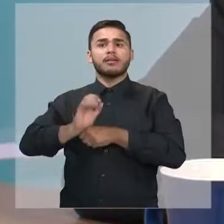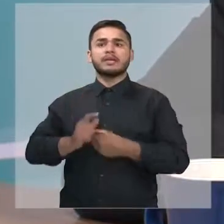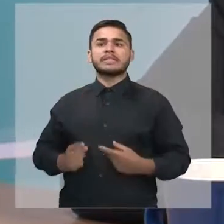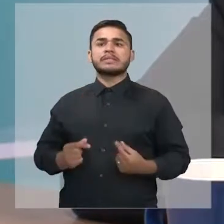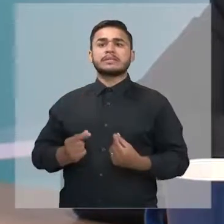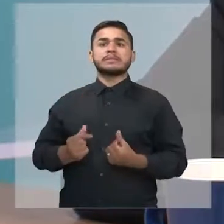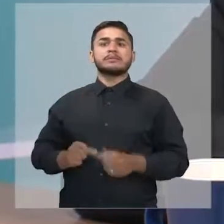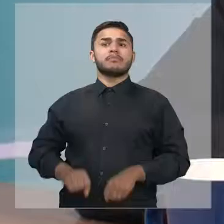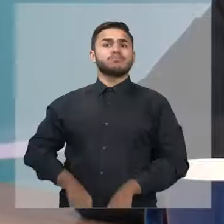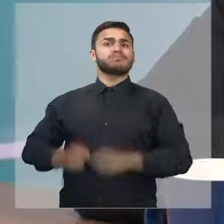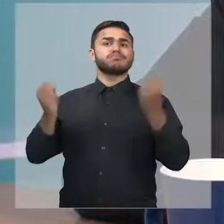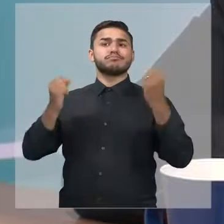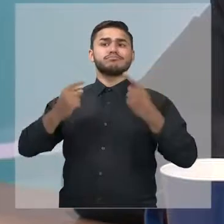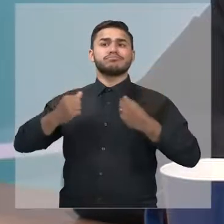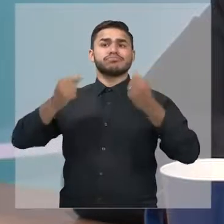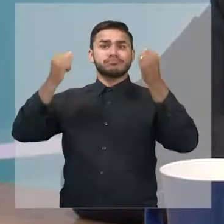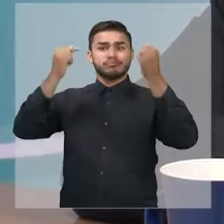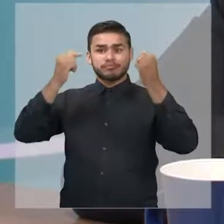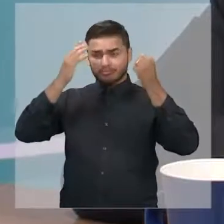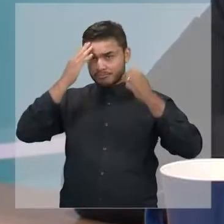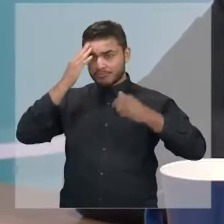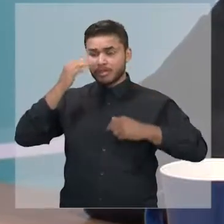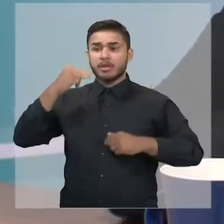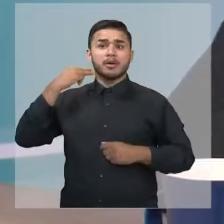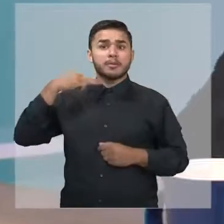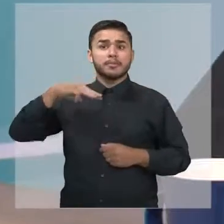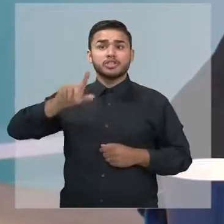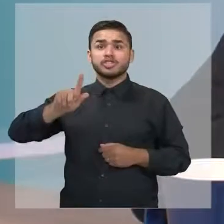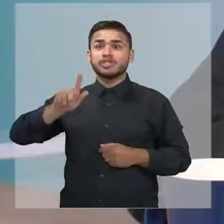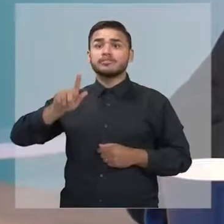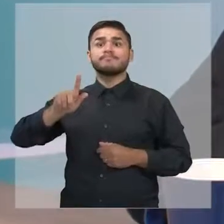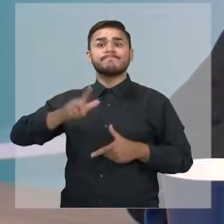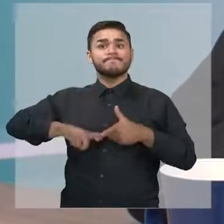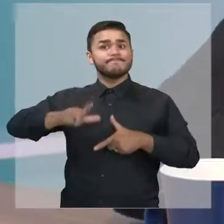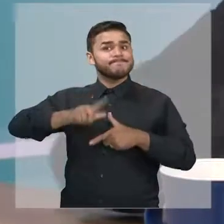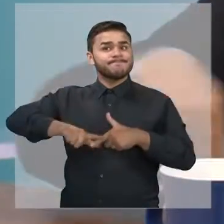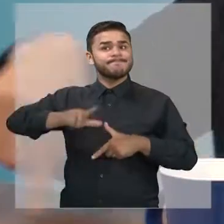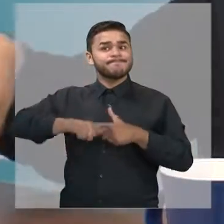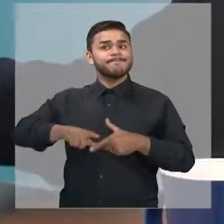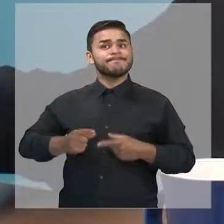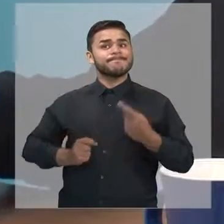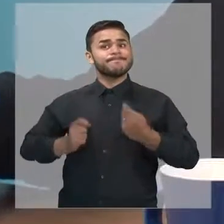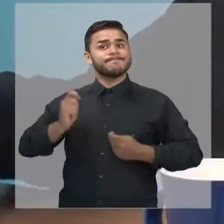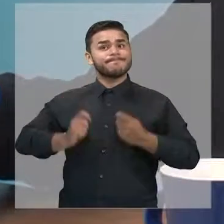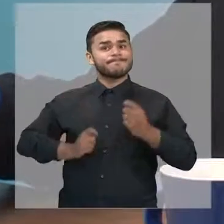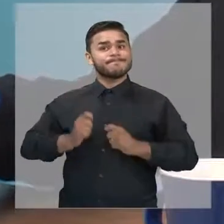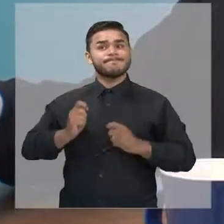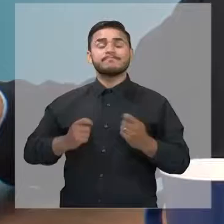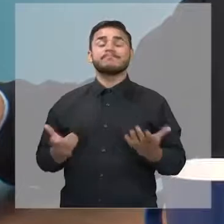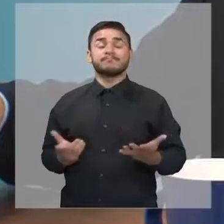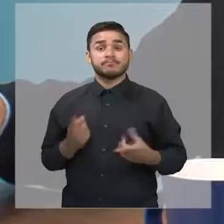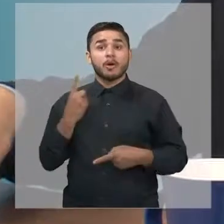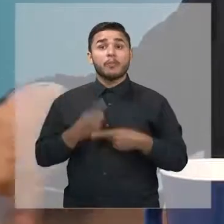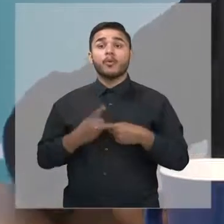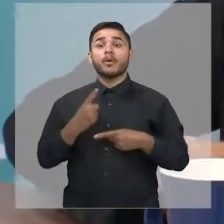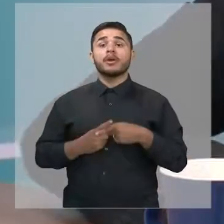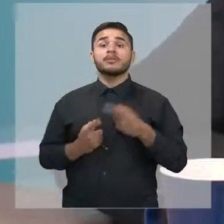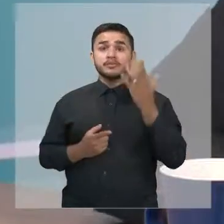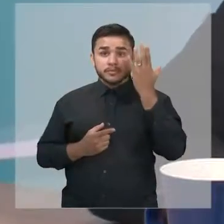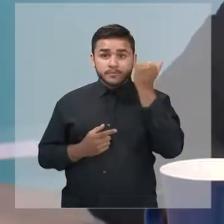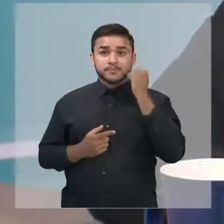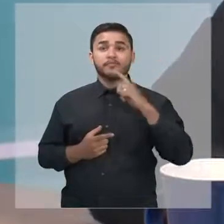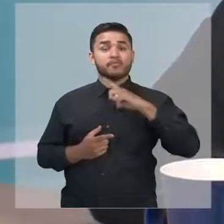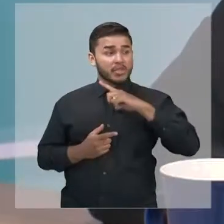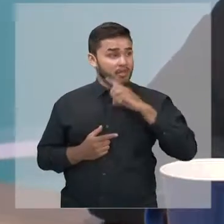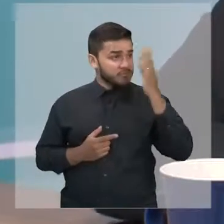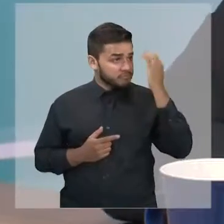governantes atuaram de forma perdulária, desequilibraram o orçamento e agora eles estão sentindo os efeitos. Quando o que é que